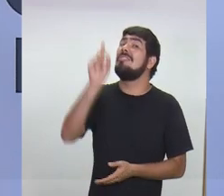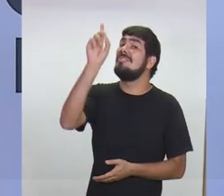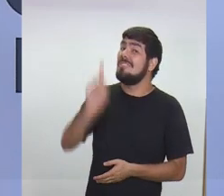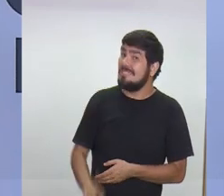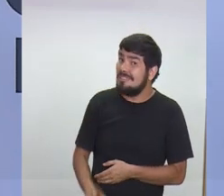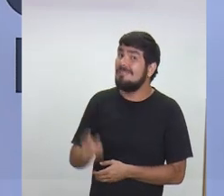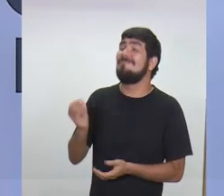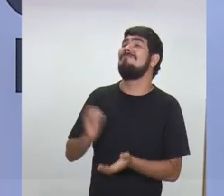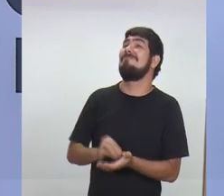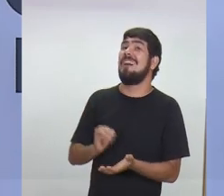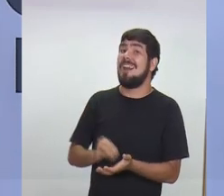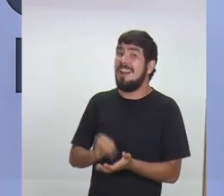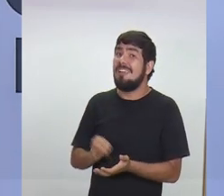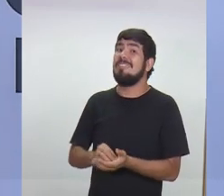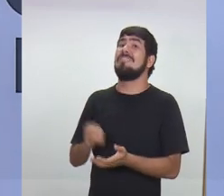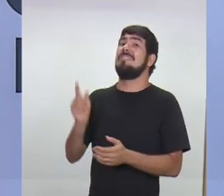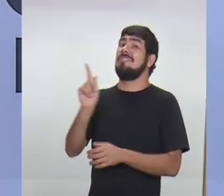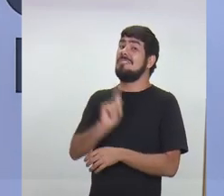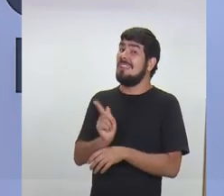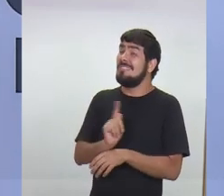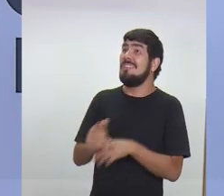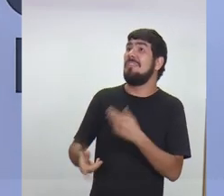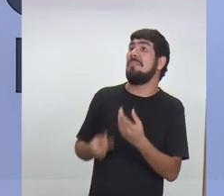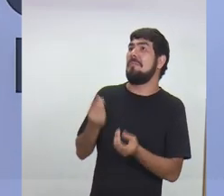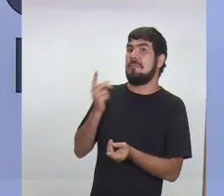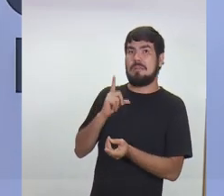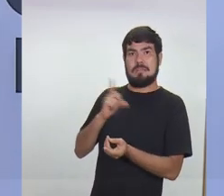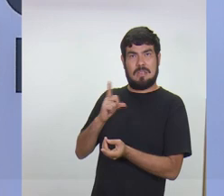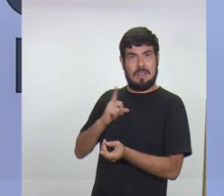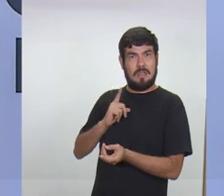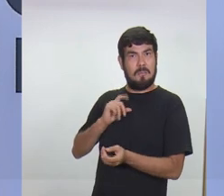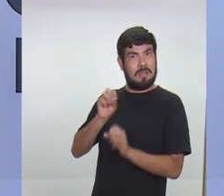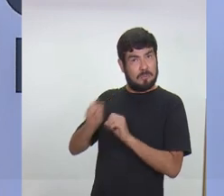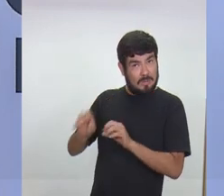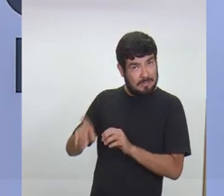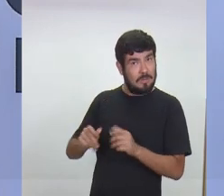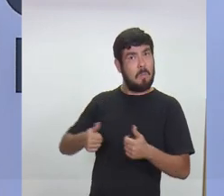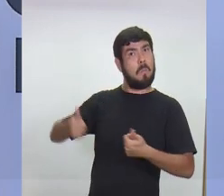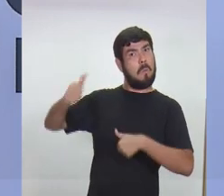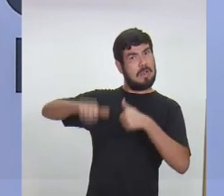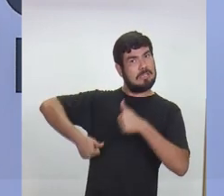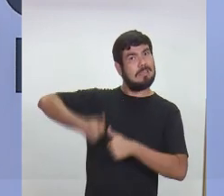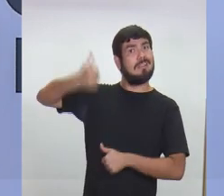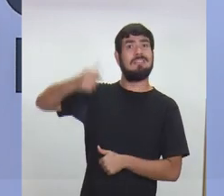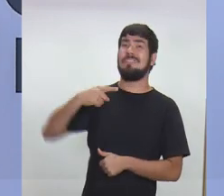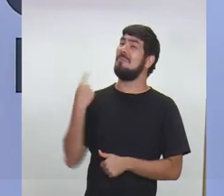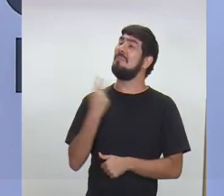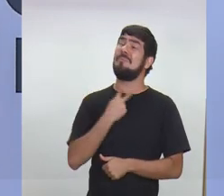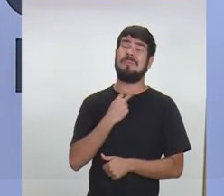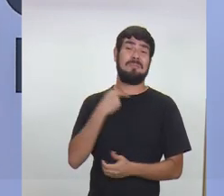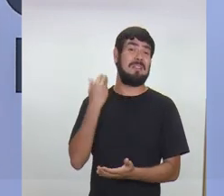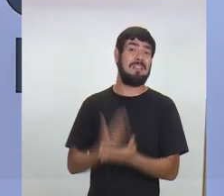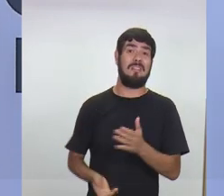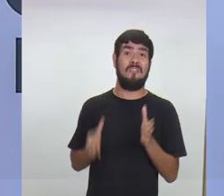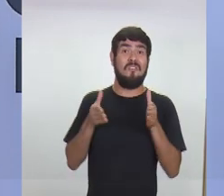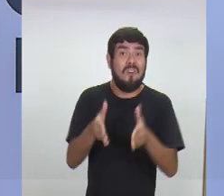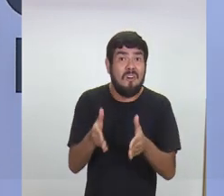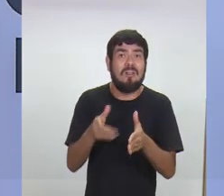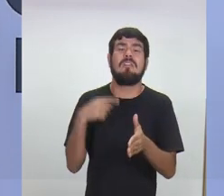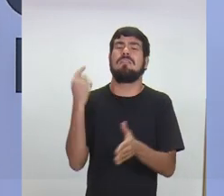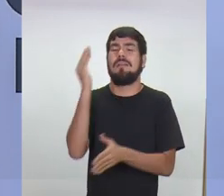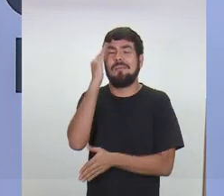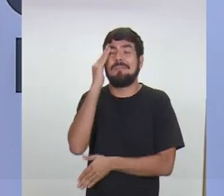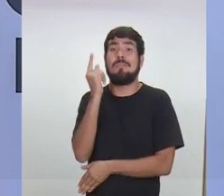recurso tá faltando gestão para que a gente possa ter a educação com qualidade e nós não podemos perder esse foco nós sabemos que um